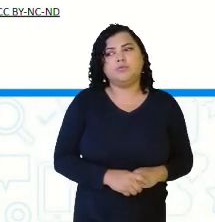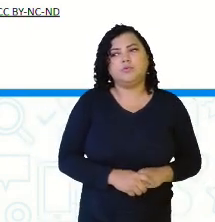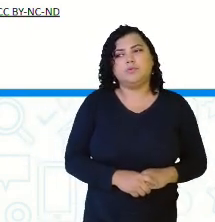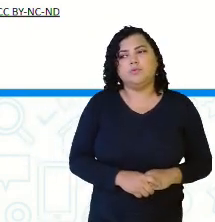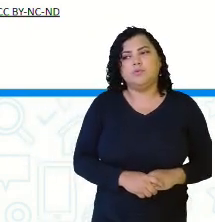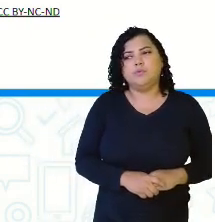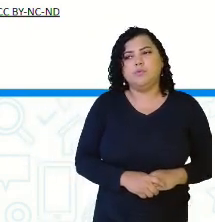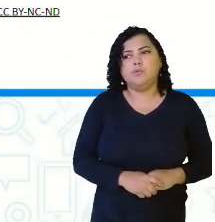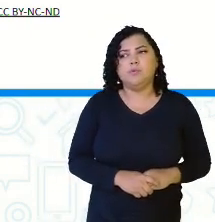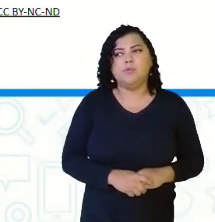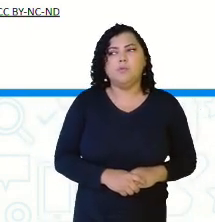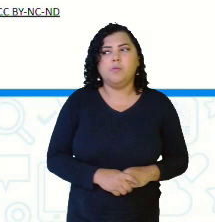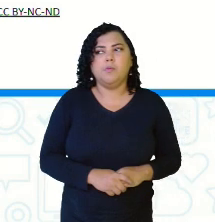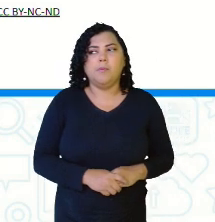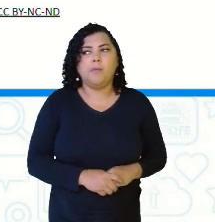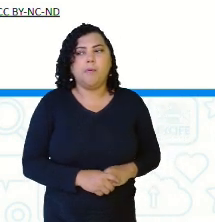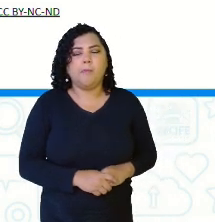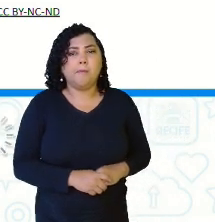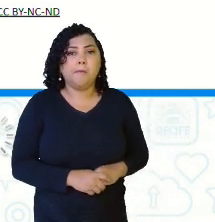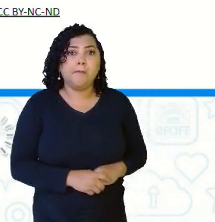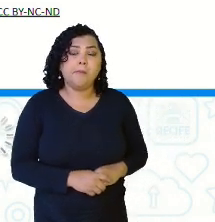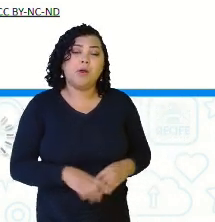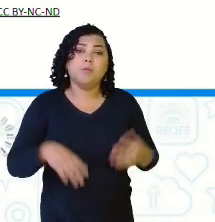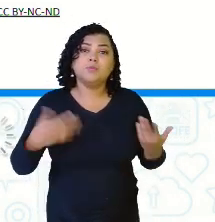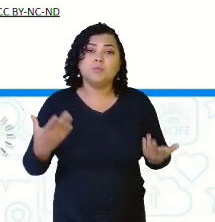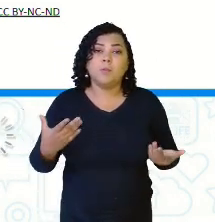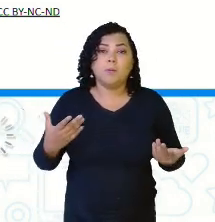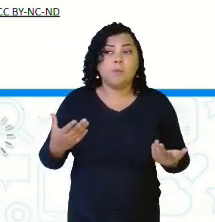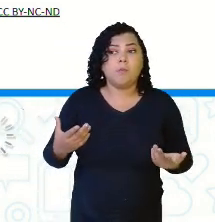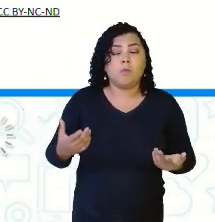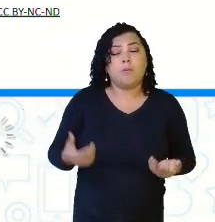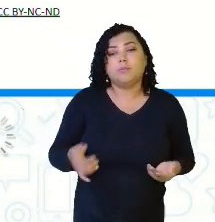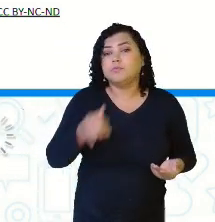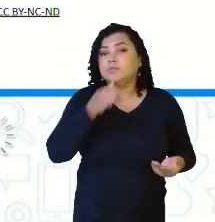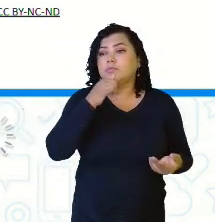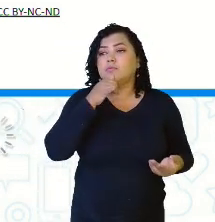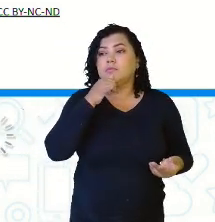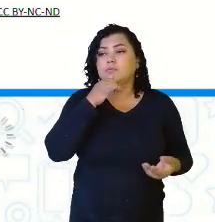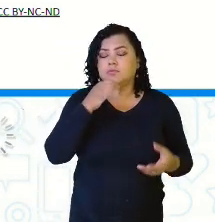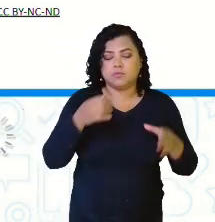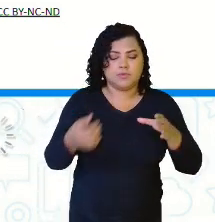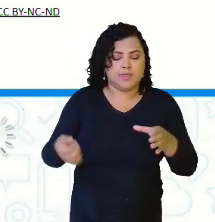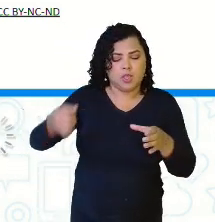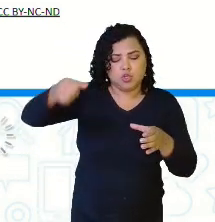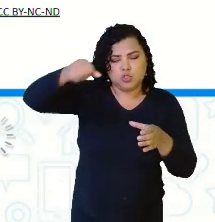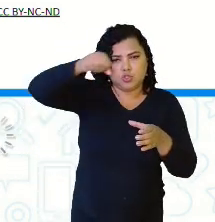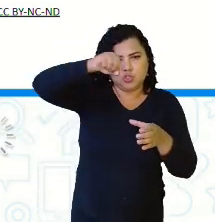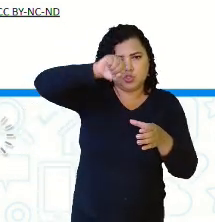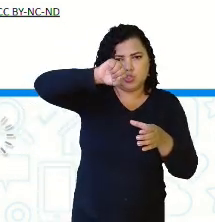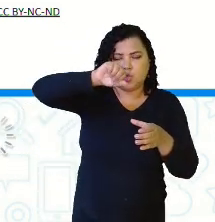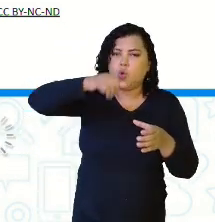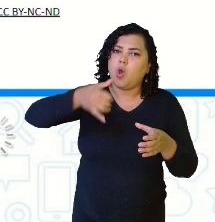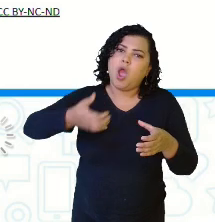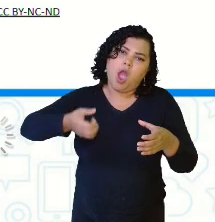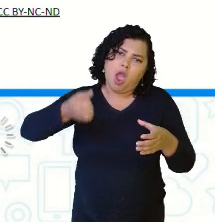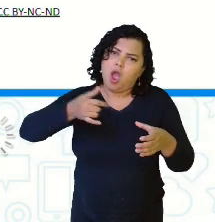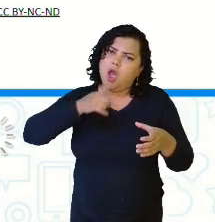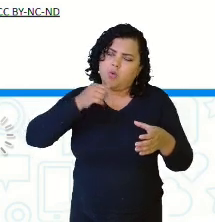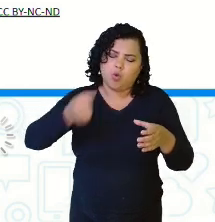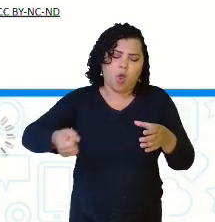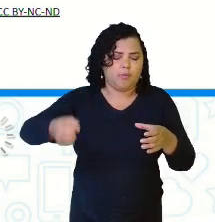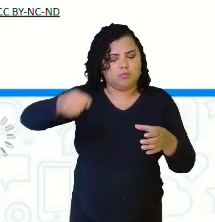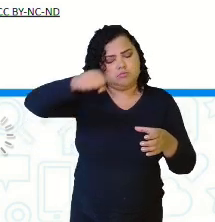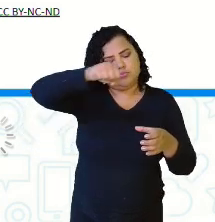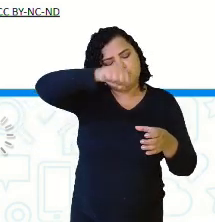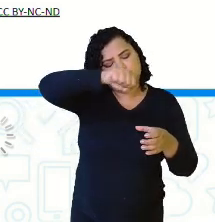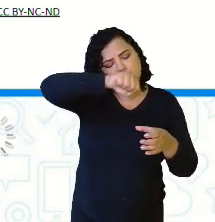temos justamente água. Quando a água você vai encher um copo com água,